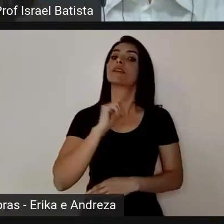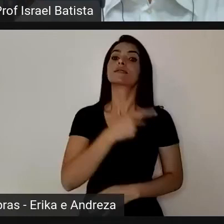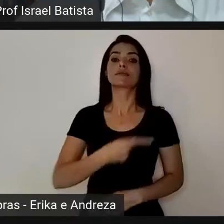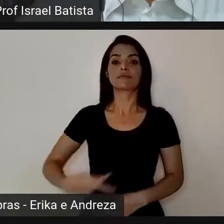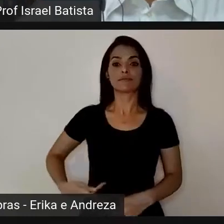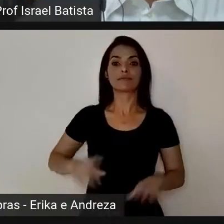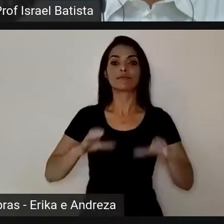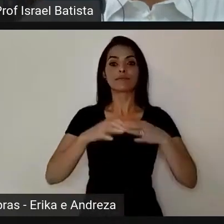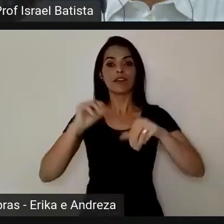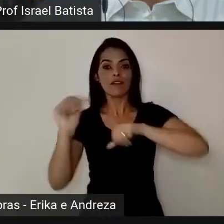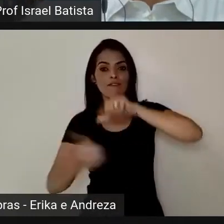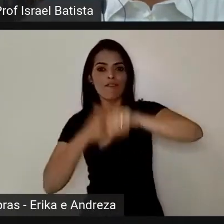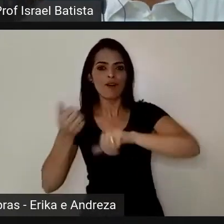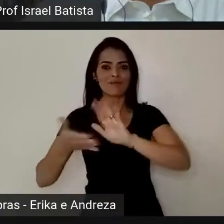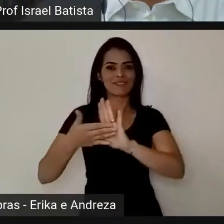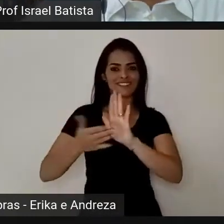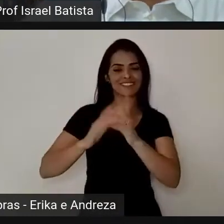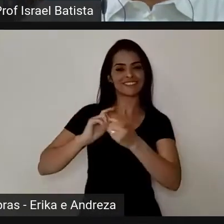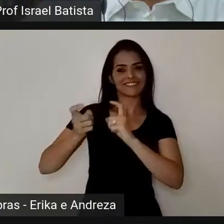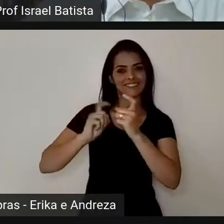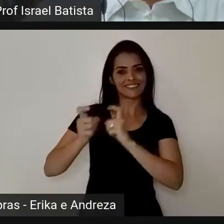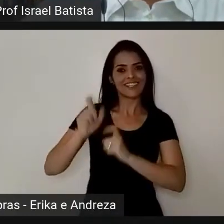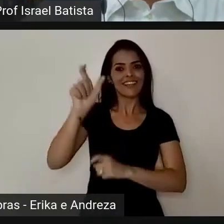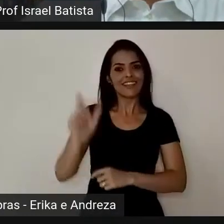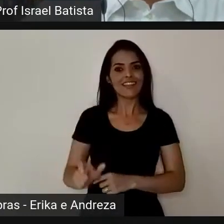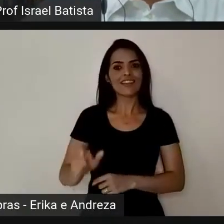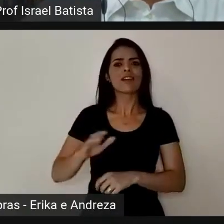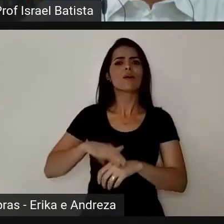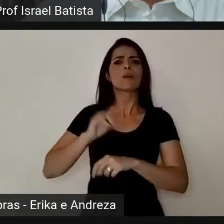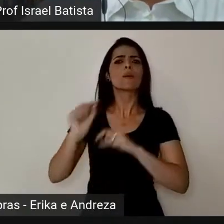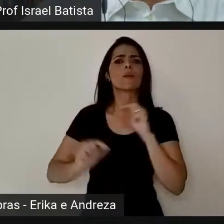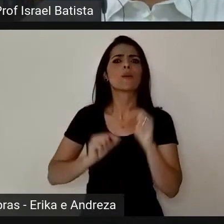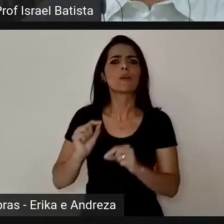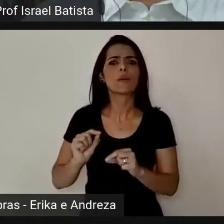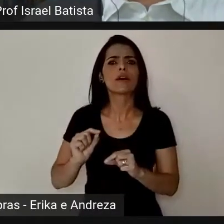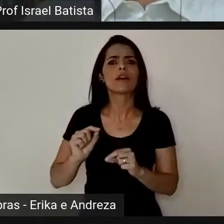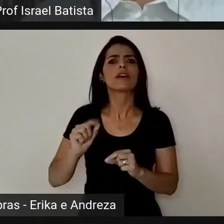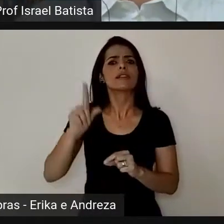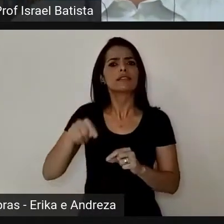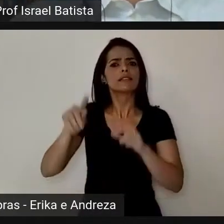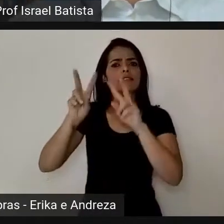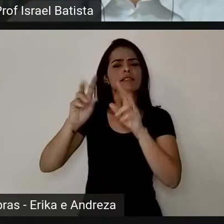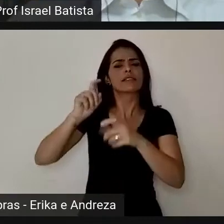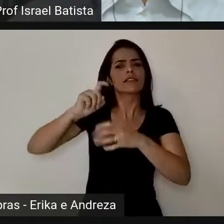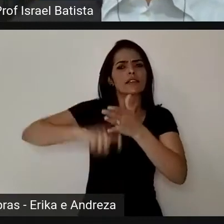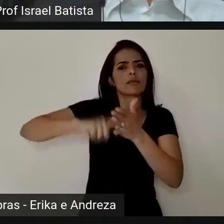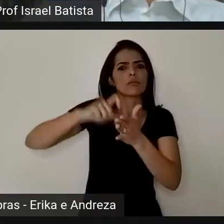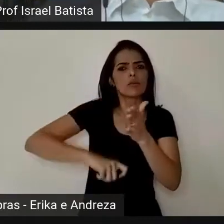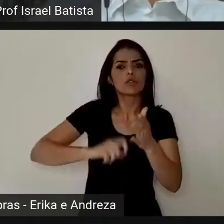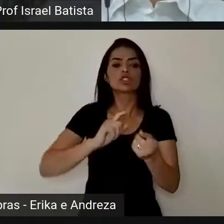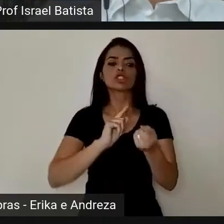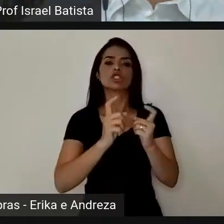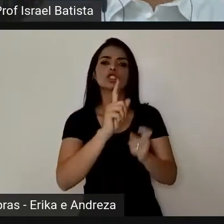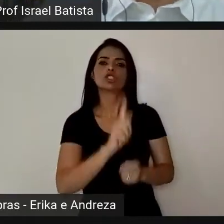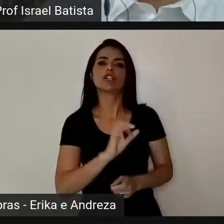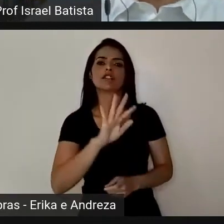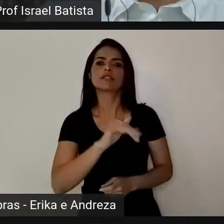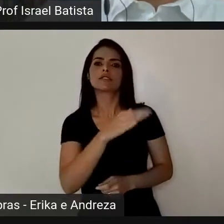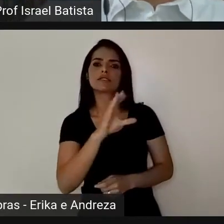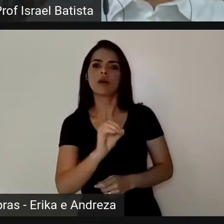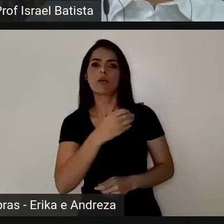Reforma Administrativa e responsável nas bancadas do Novo pelas temáticas de educação, gestão pública e liberdades